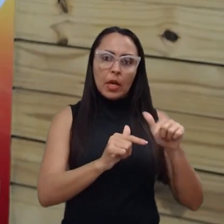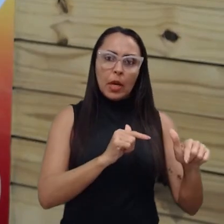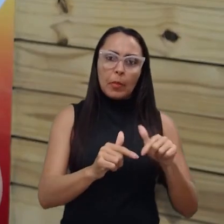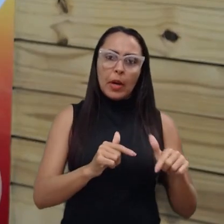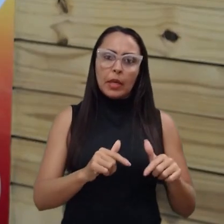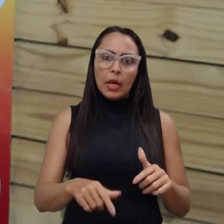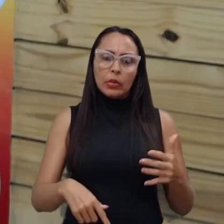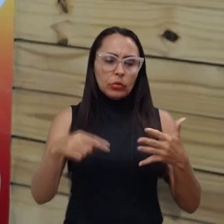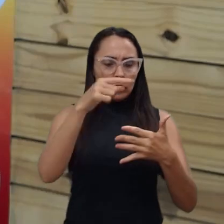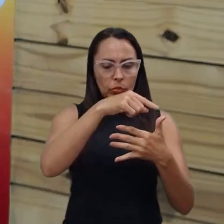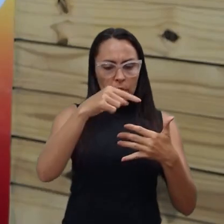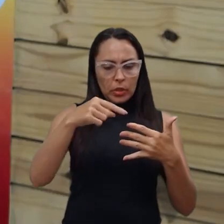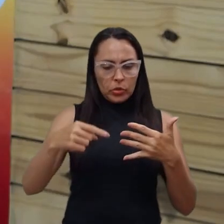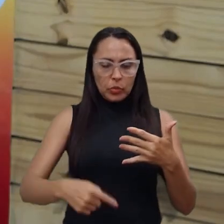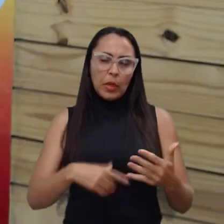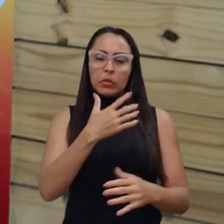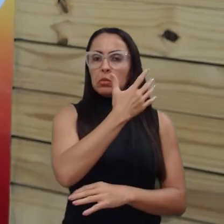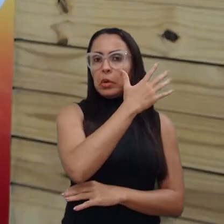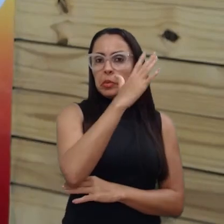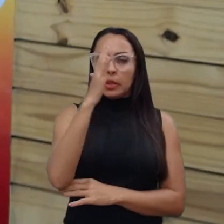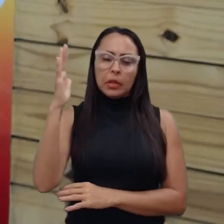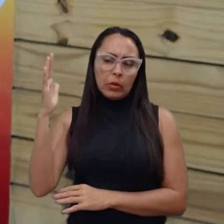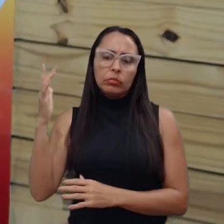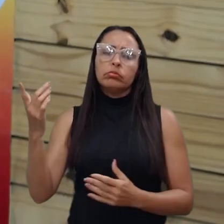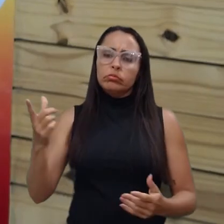dos aspectos ambientais